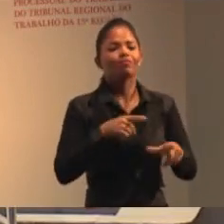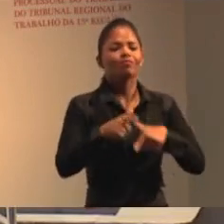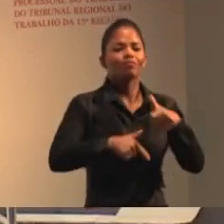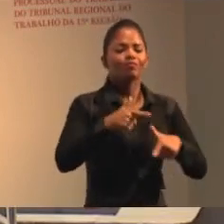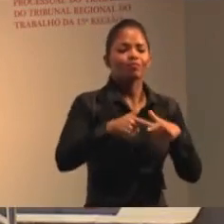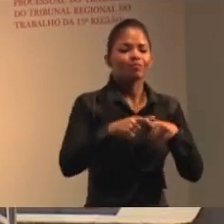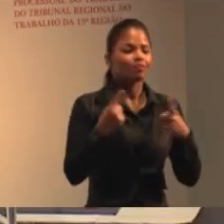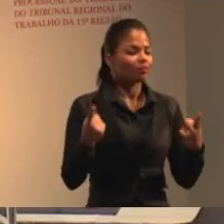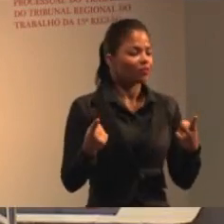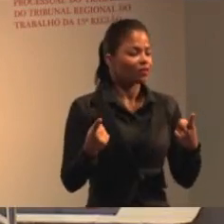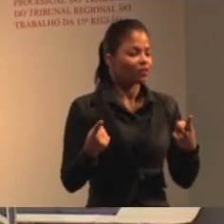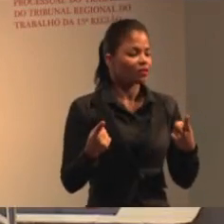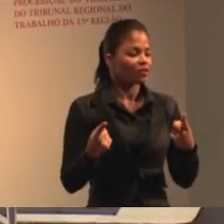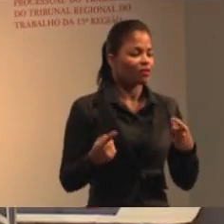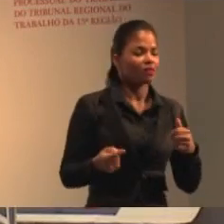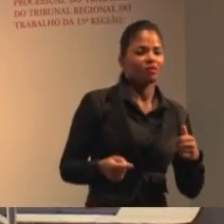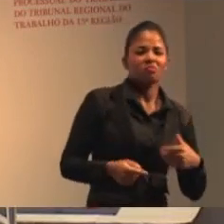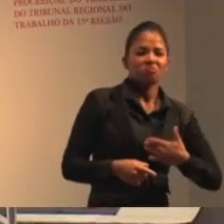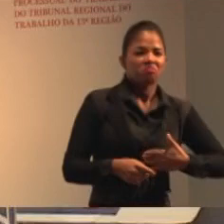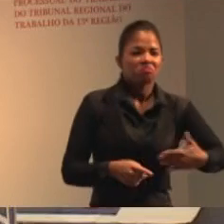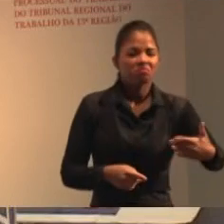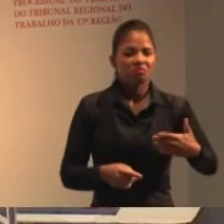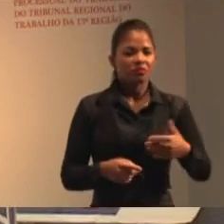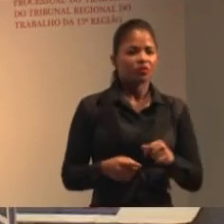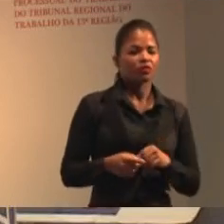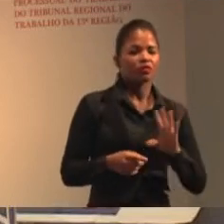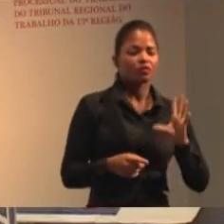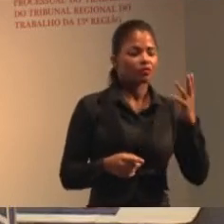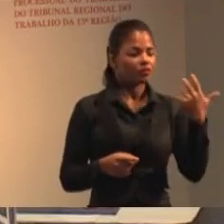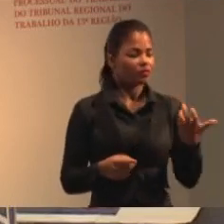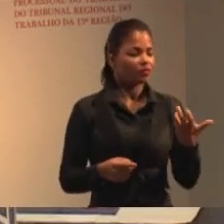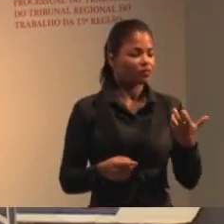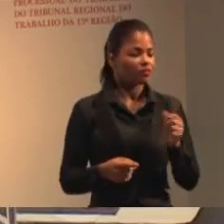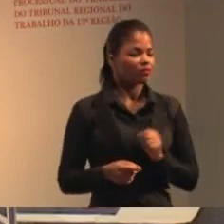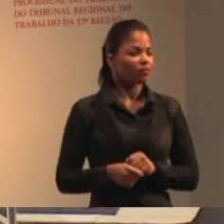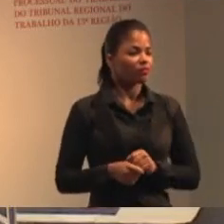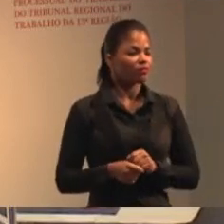mas em uma ou duas décadas, o que ocorrerá?